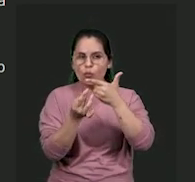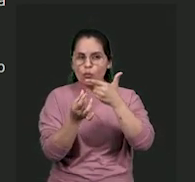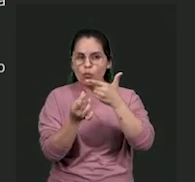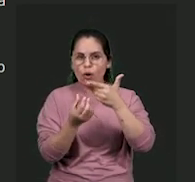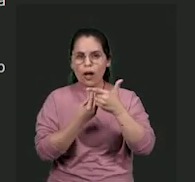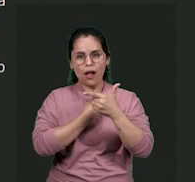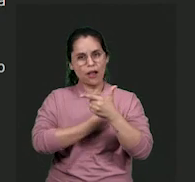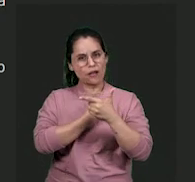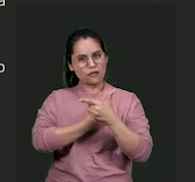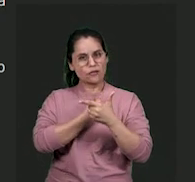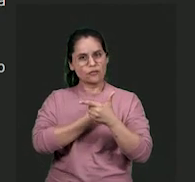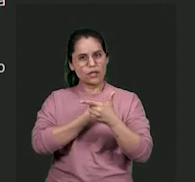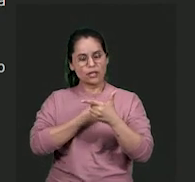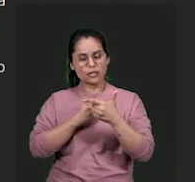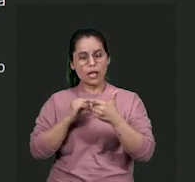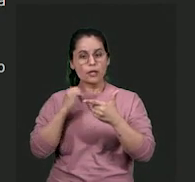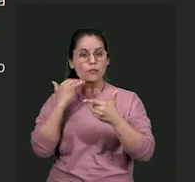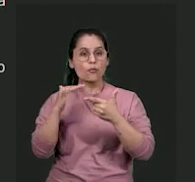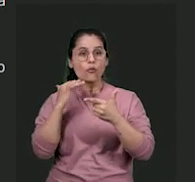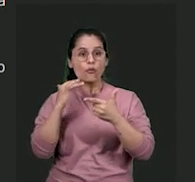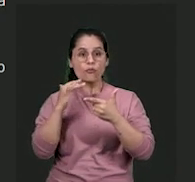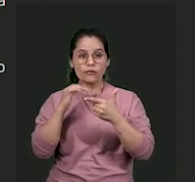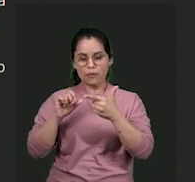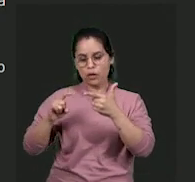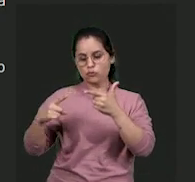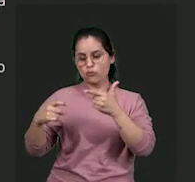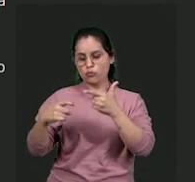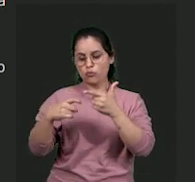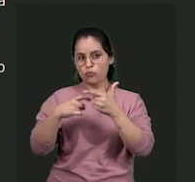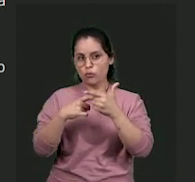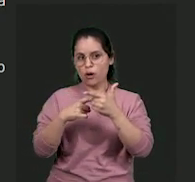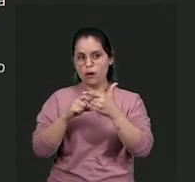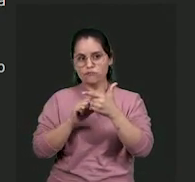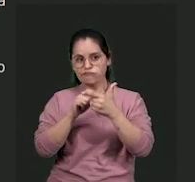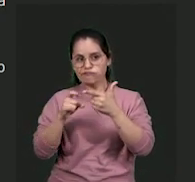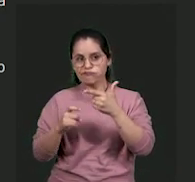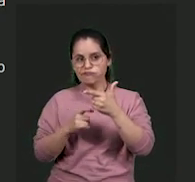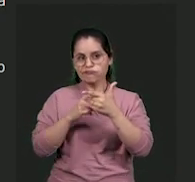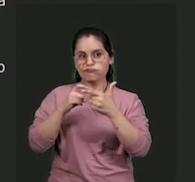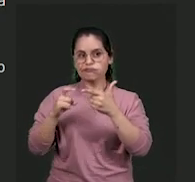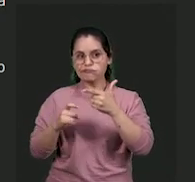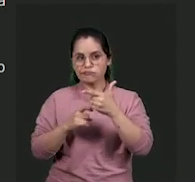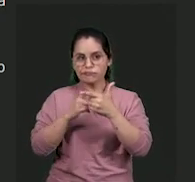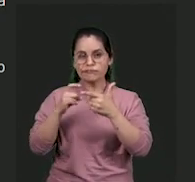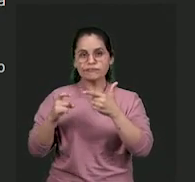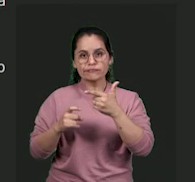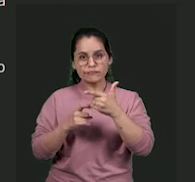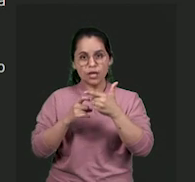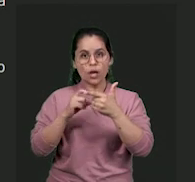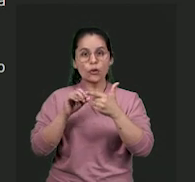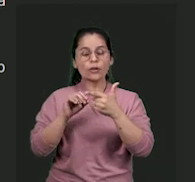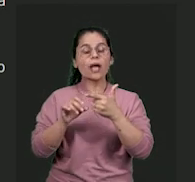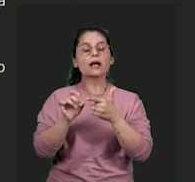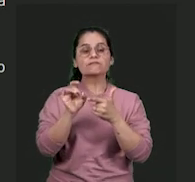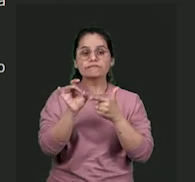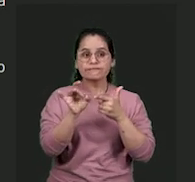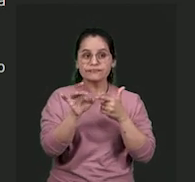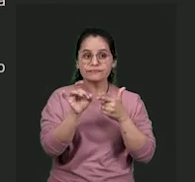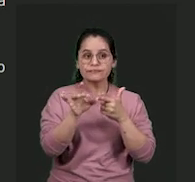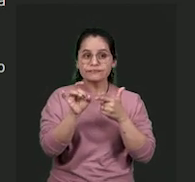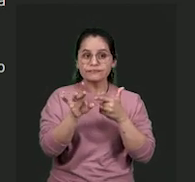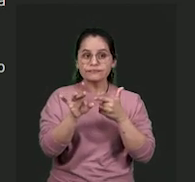a movimentação dos espermatozoides. O conjunto dos espermatozoides e esse líquido formam sêmen